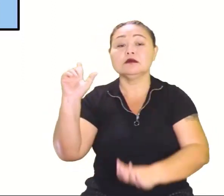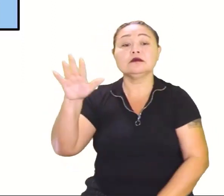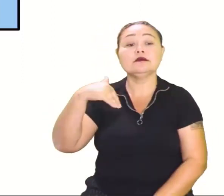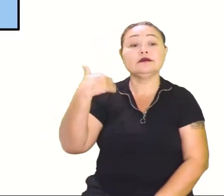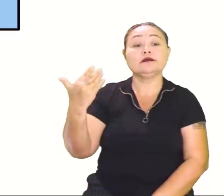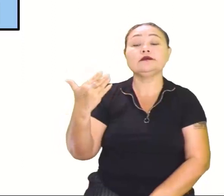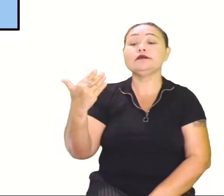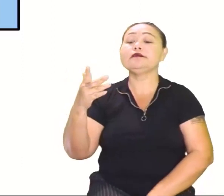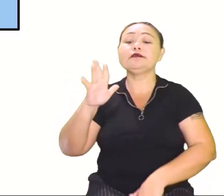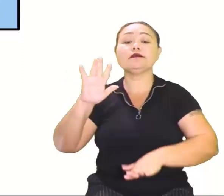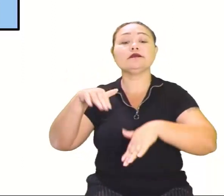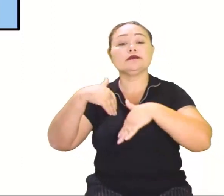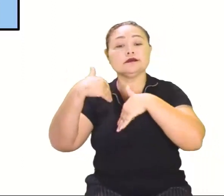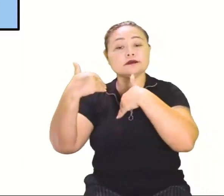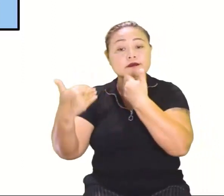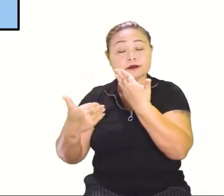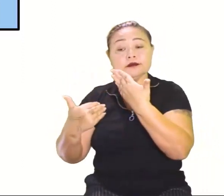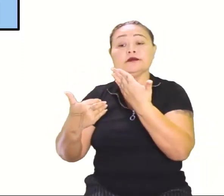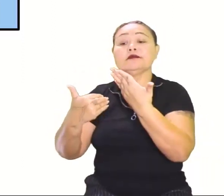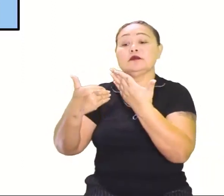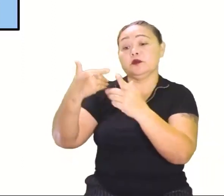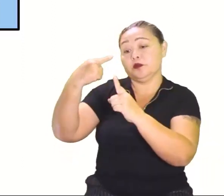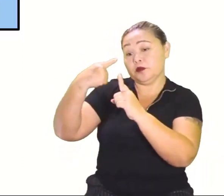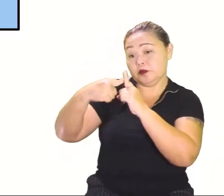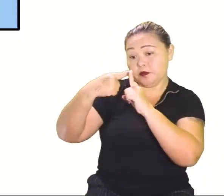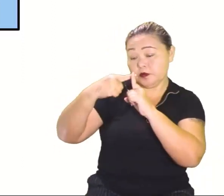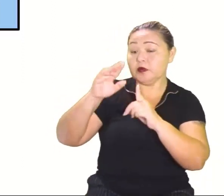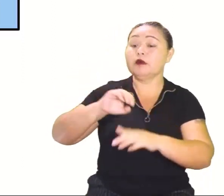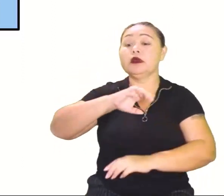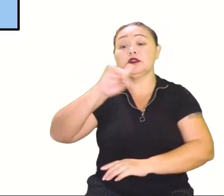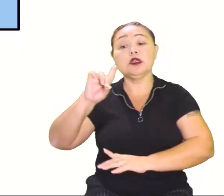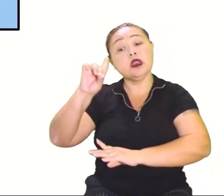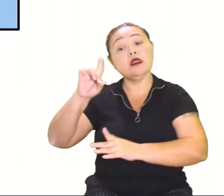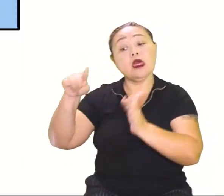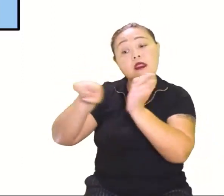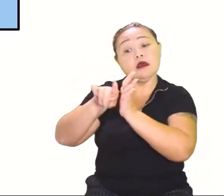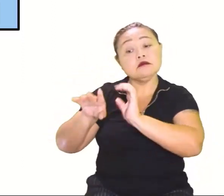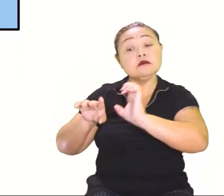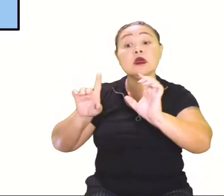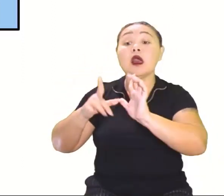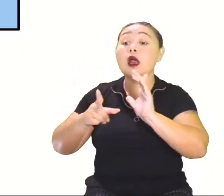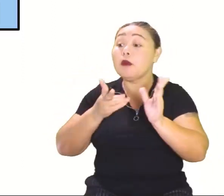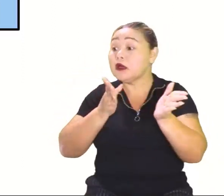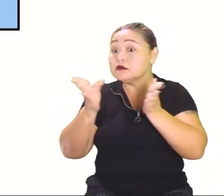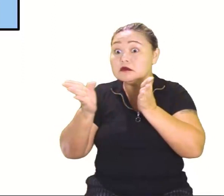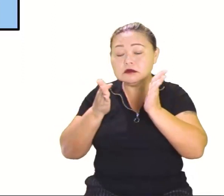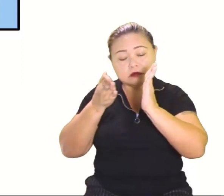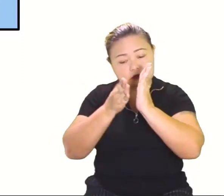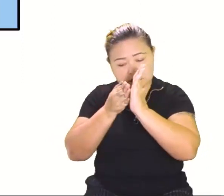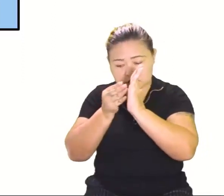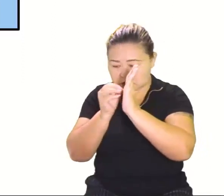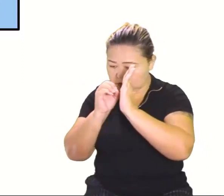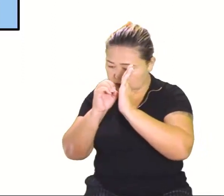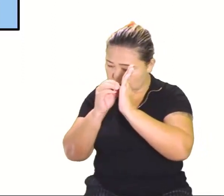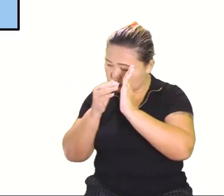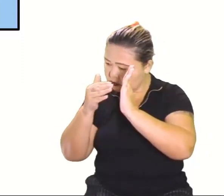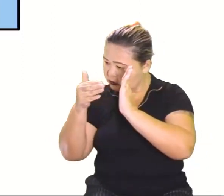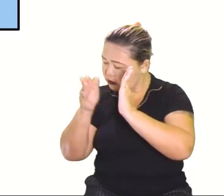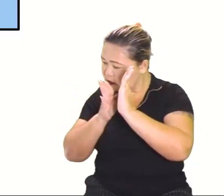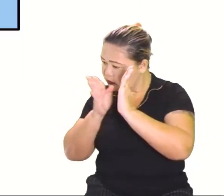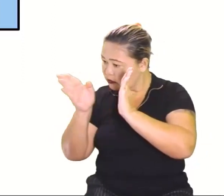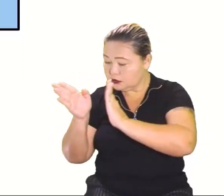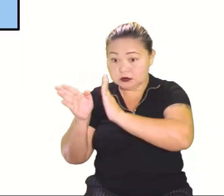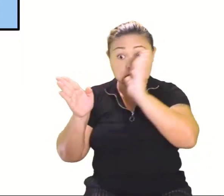referência. E a partir dele, positivo vai para a direita, negativo para a esquerda. Mas ambos se afastando com